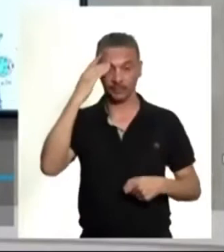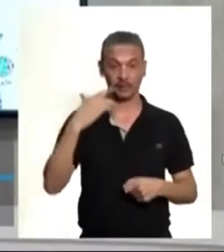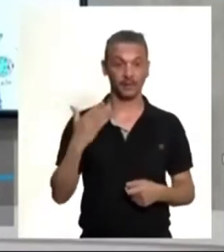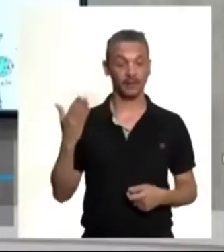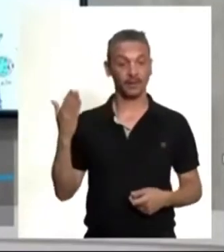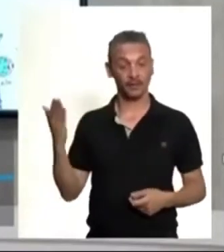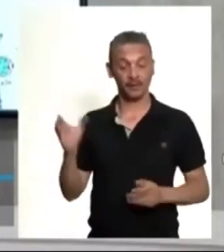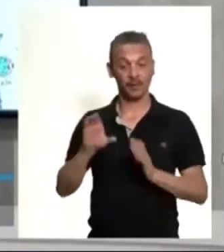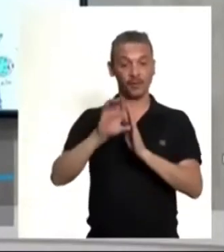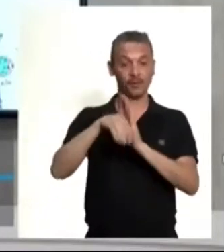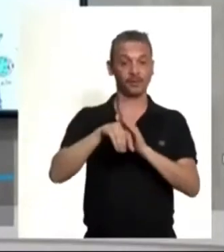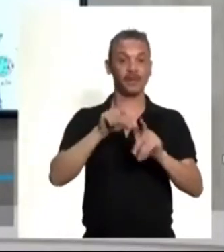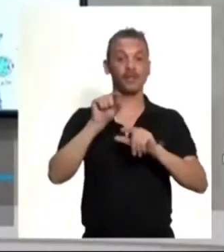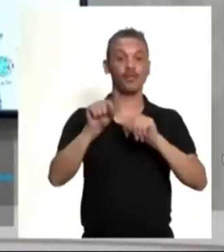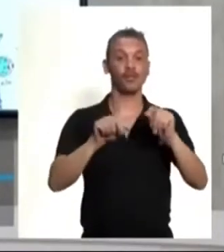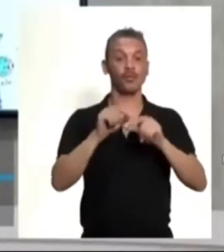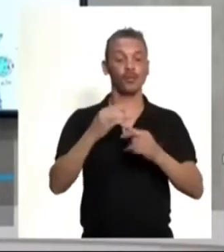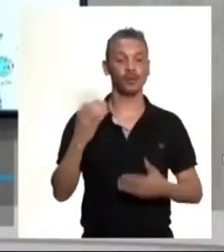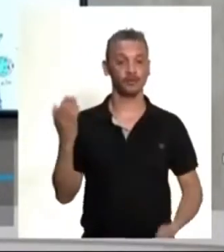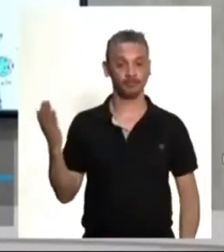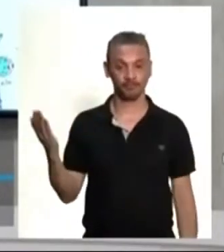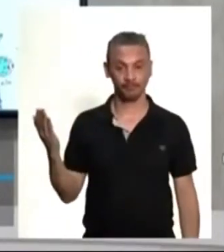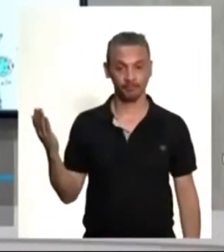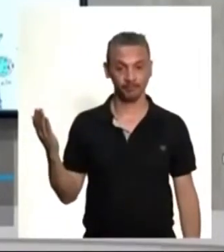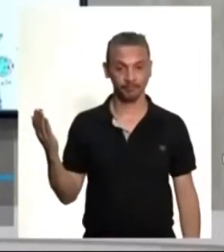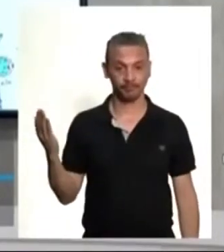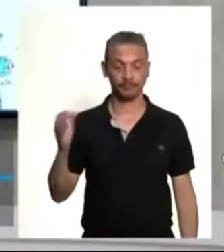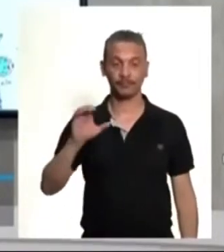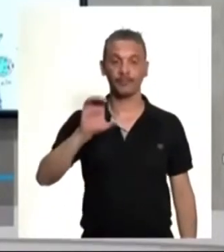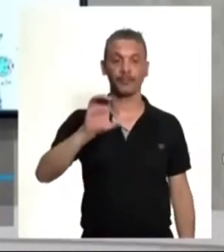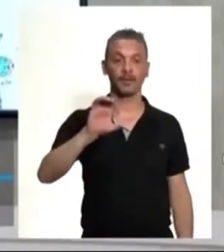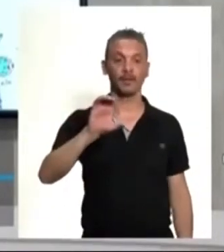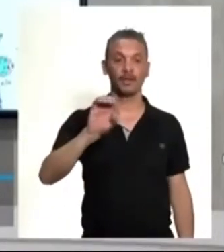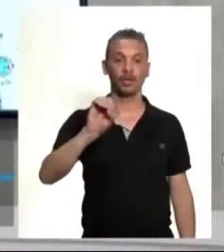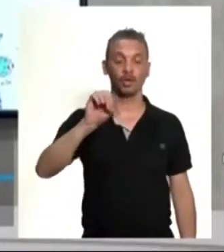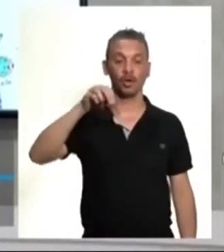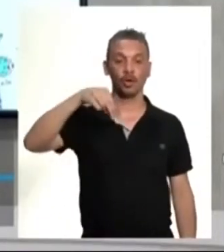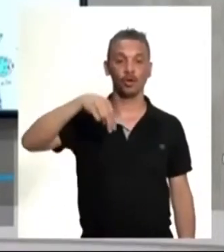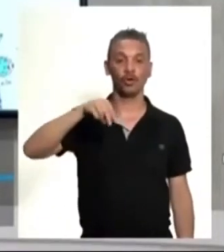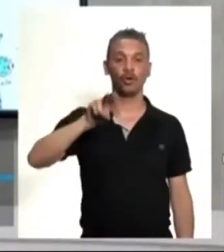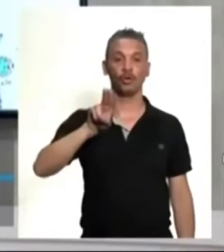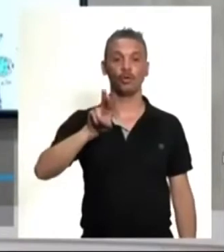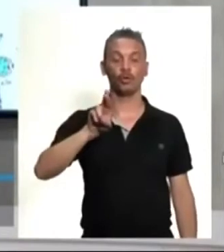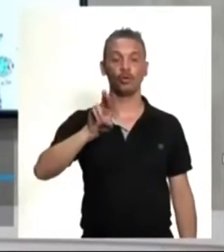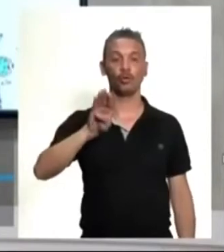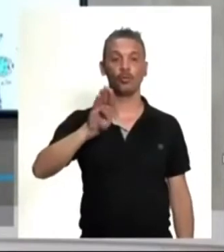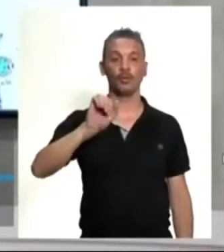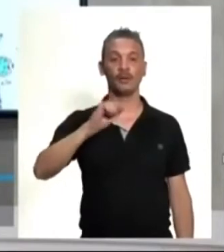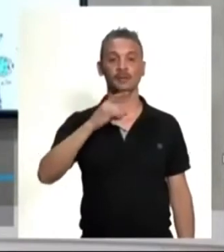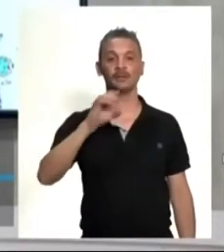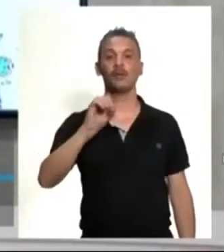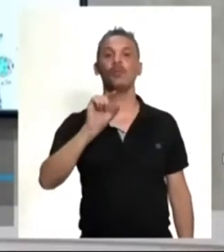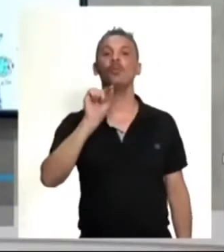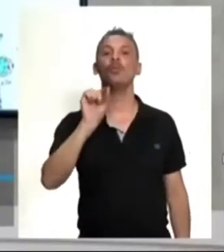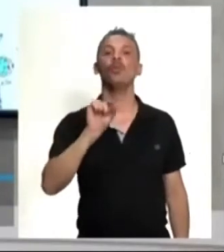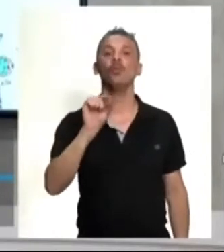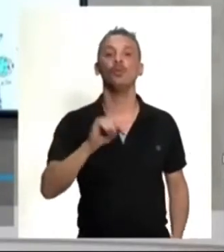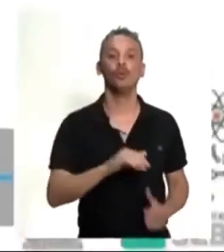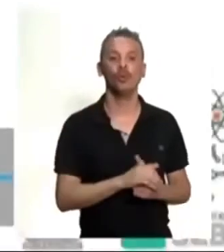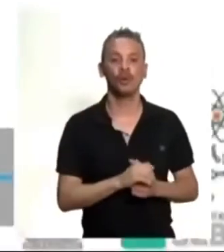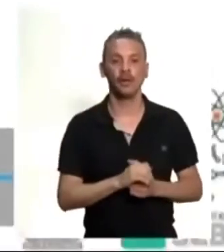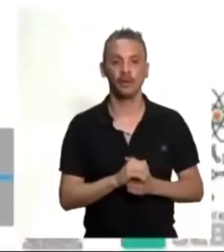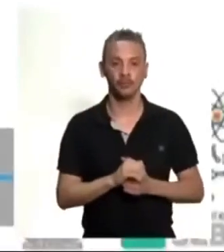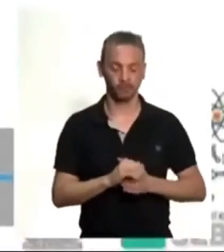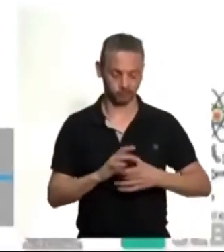Então, falando sobre conceitos que envolvem a geografia urbana, conurbação é um conceito importante. O que é conurbação? Conurbação é a